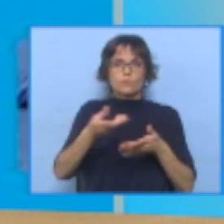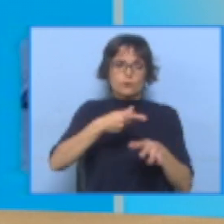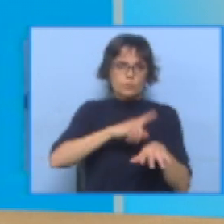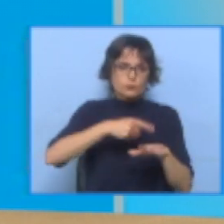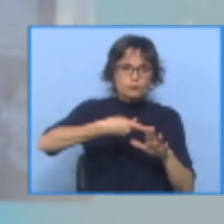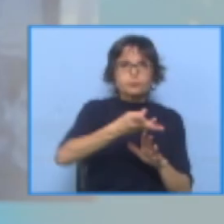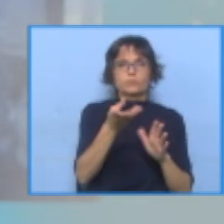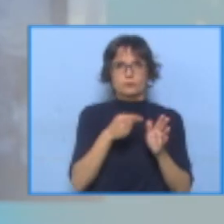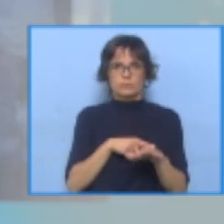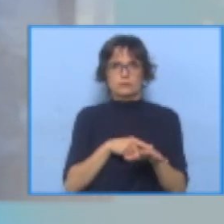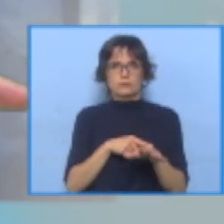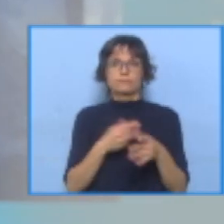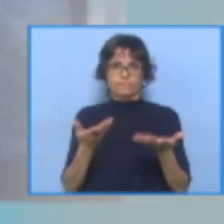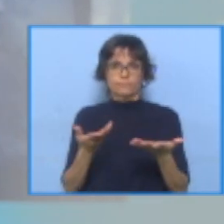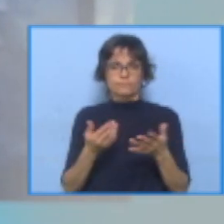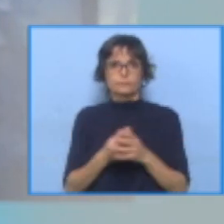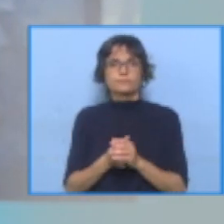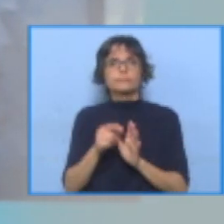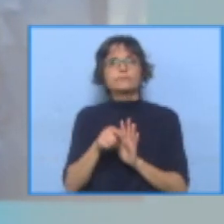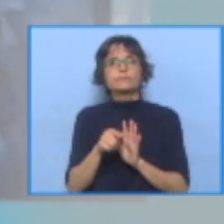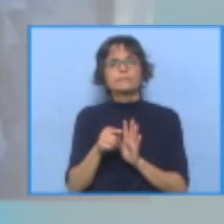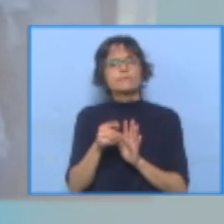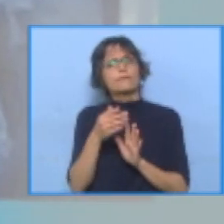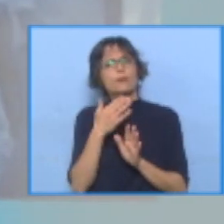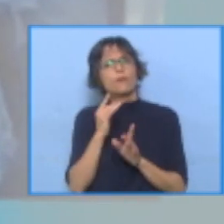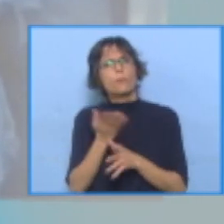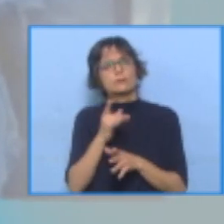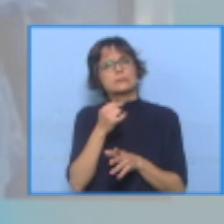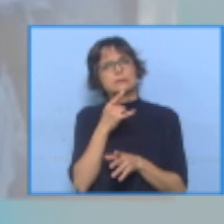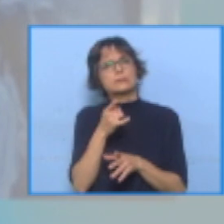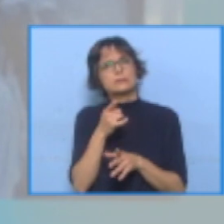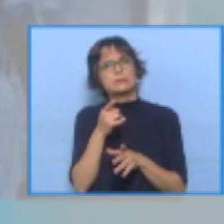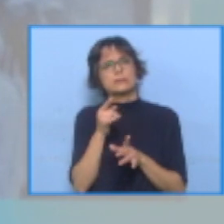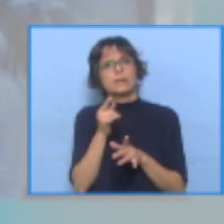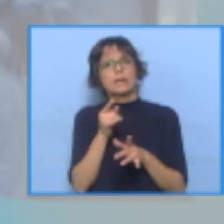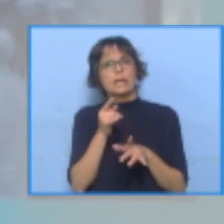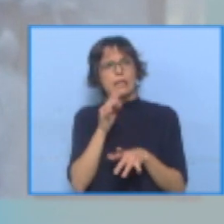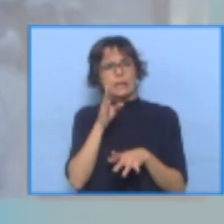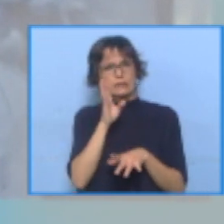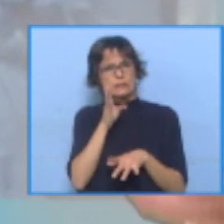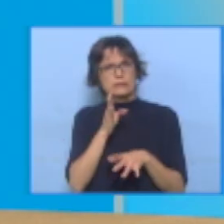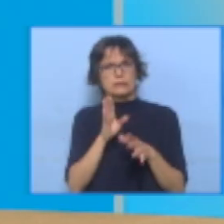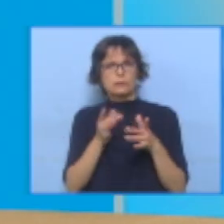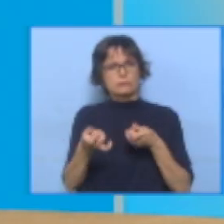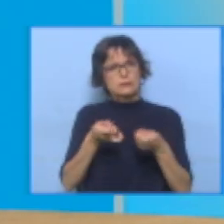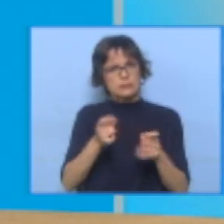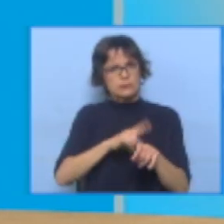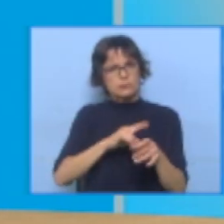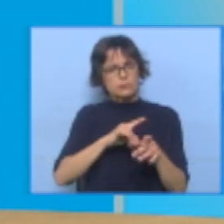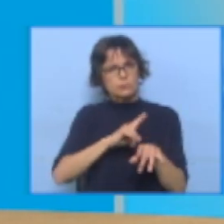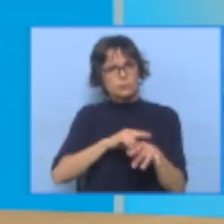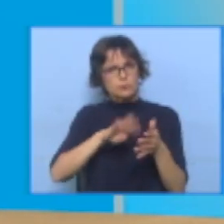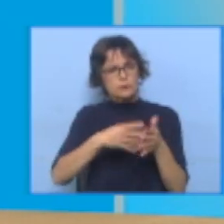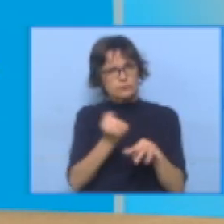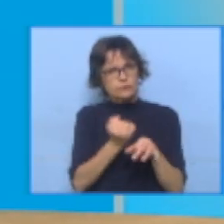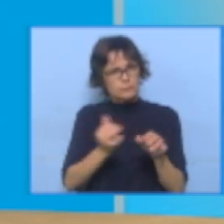que o estudo sugere é passar para os vários colaboradores a responsabilidade da gestão do seu tempo. É mais uma vez a